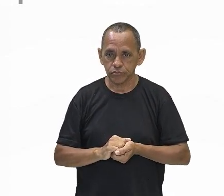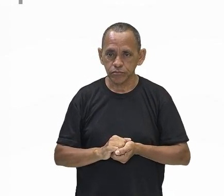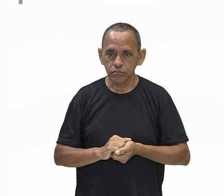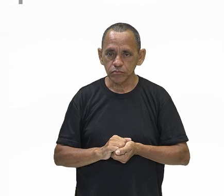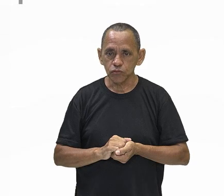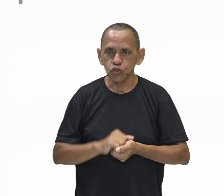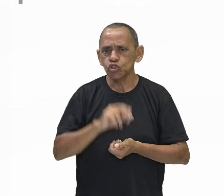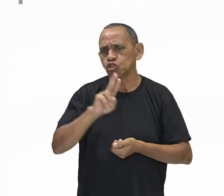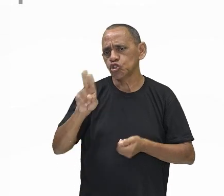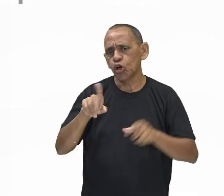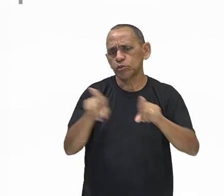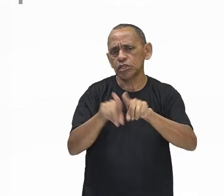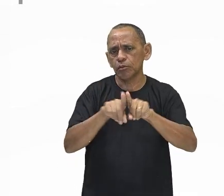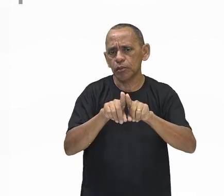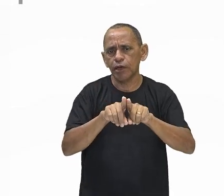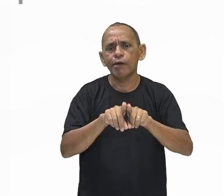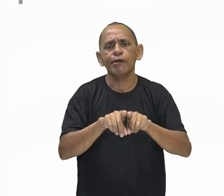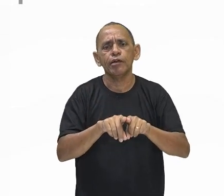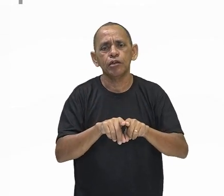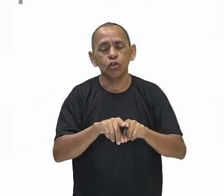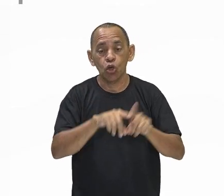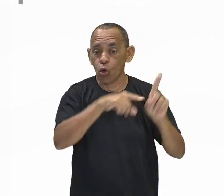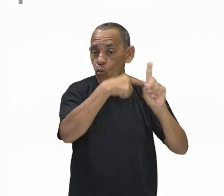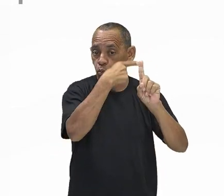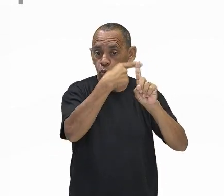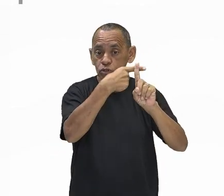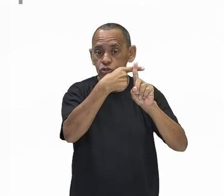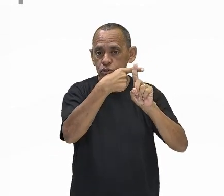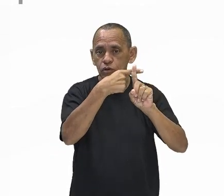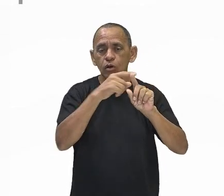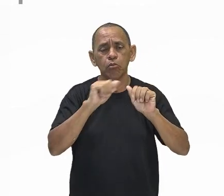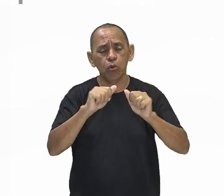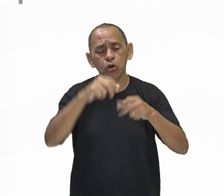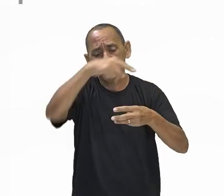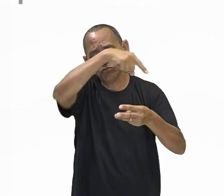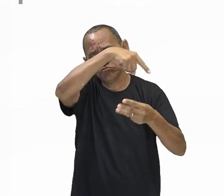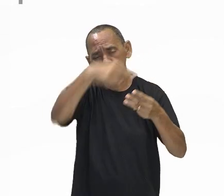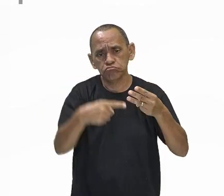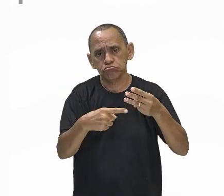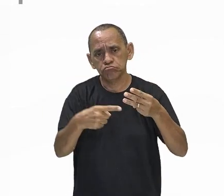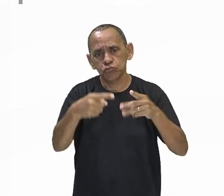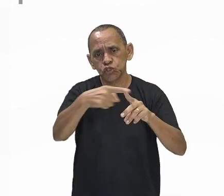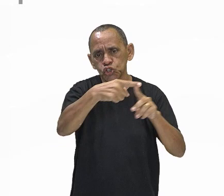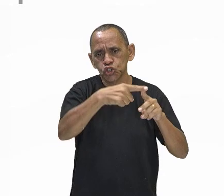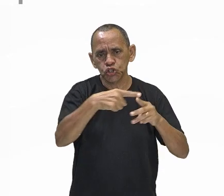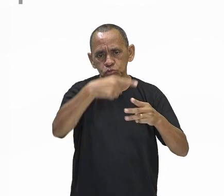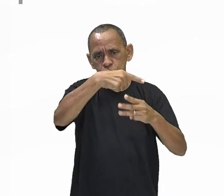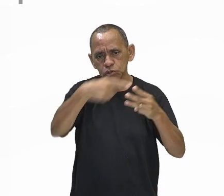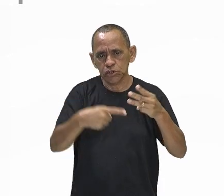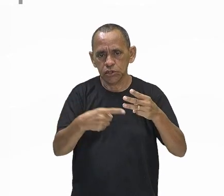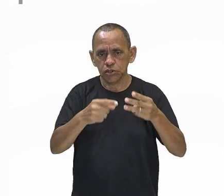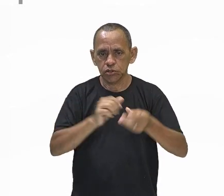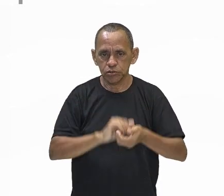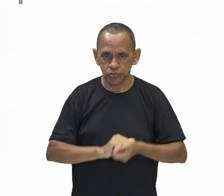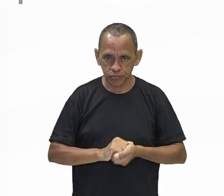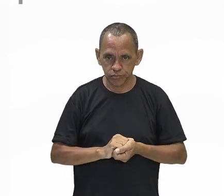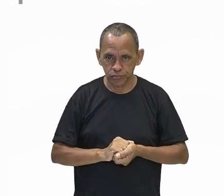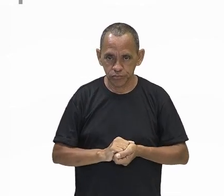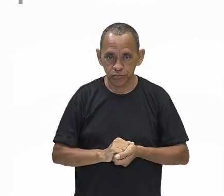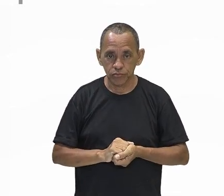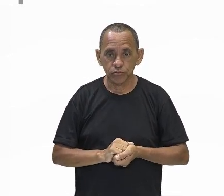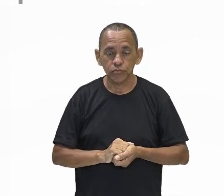lentes positivas, tudo bem? Elas podem ser de 3 tipos, olha. Nós temos 3 tipos de lentes convergentes: as